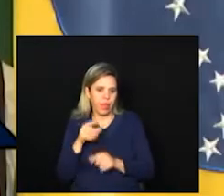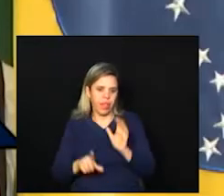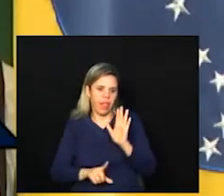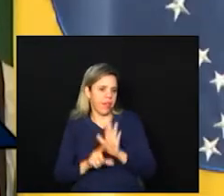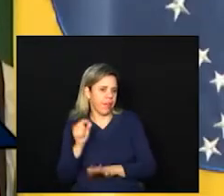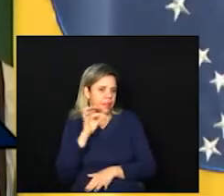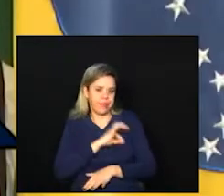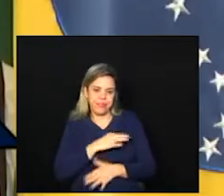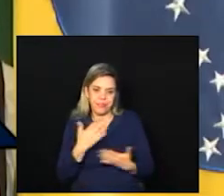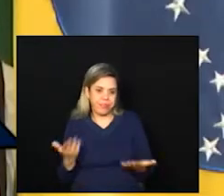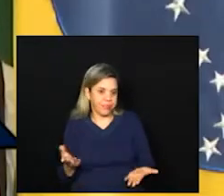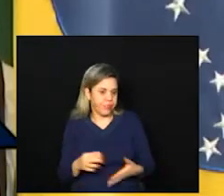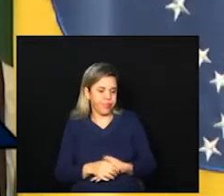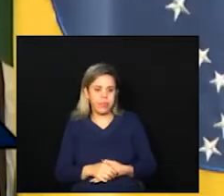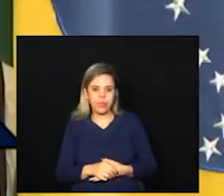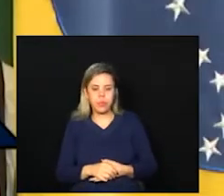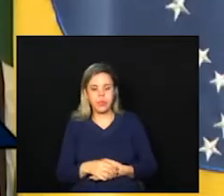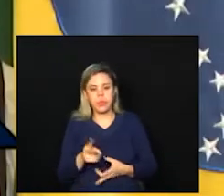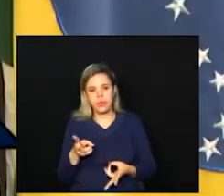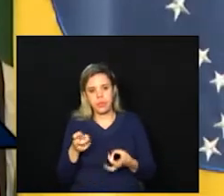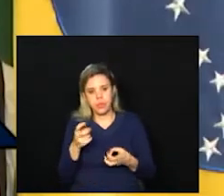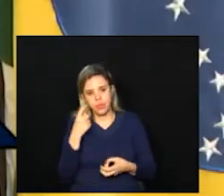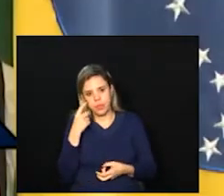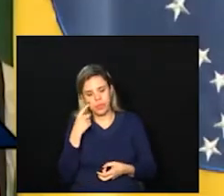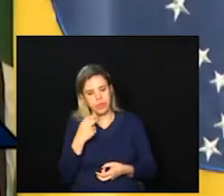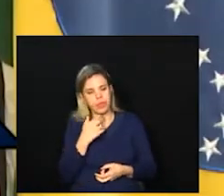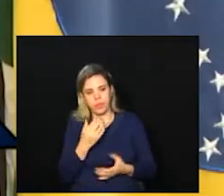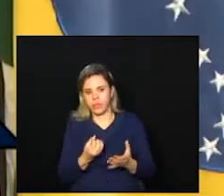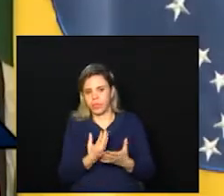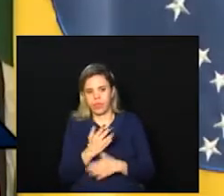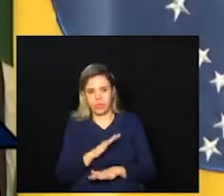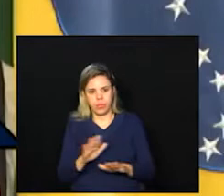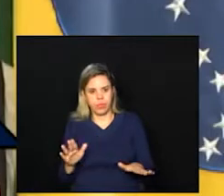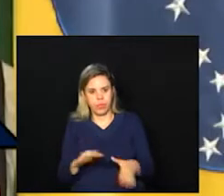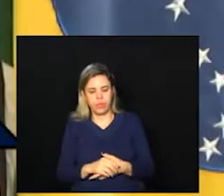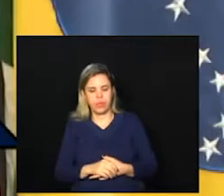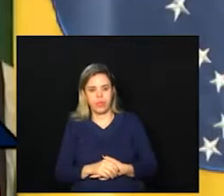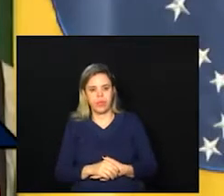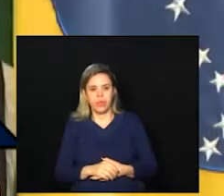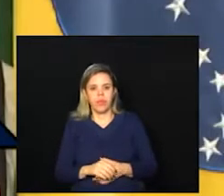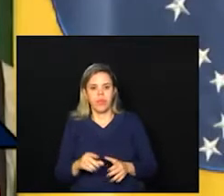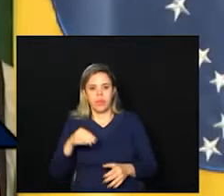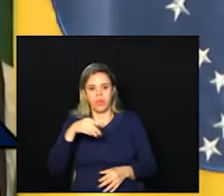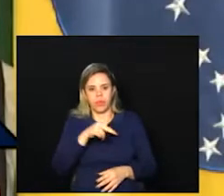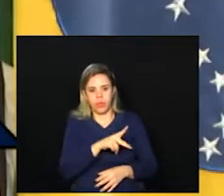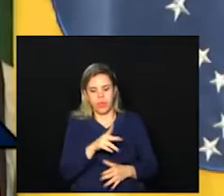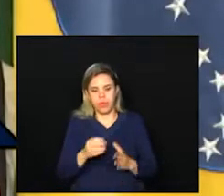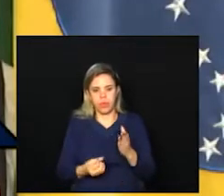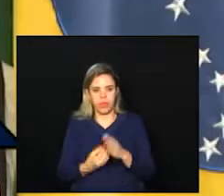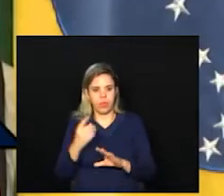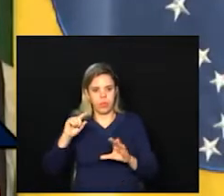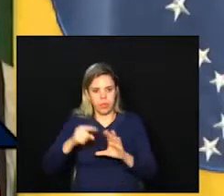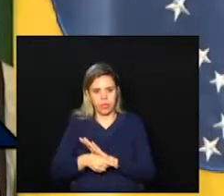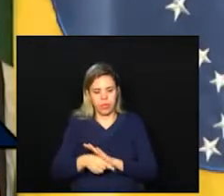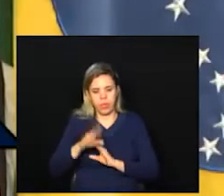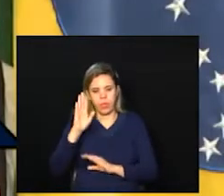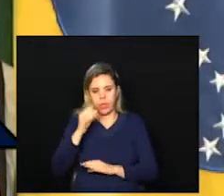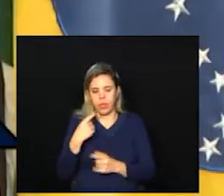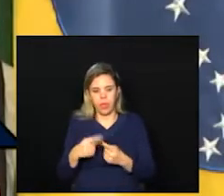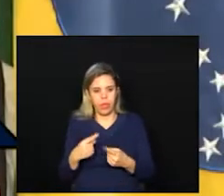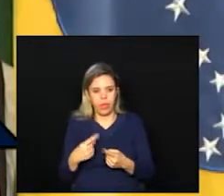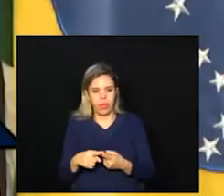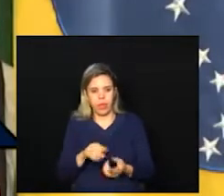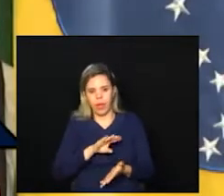para ampliar, enfim. E o que a gente viu que isso não aconteceu. E essa MP, ela vem aprofundando ainda mais. Por quê? Porque ela